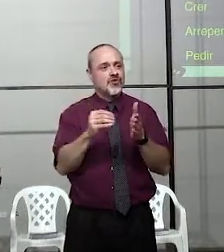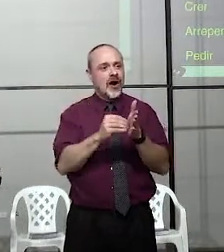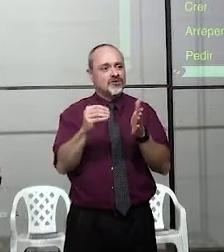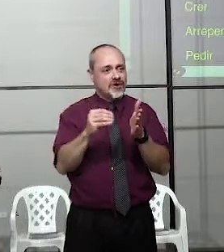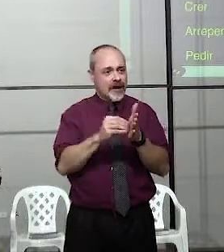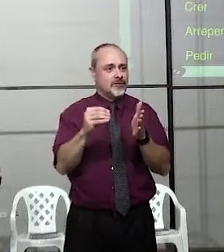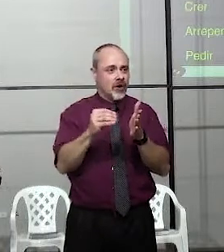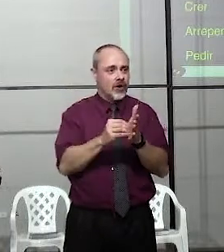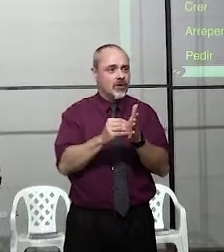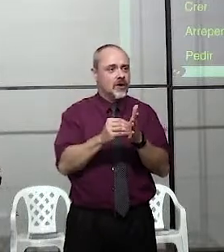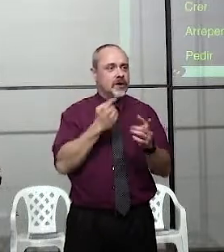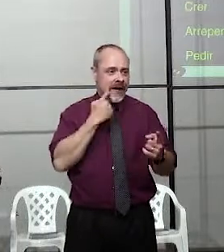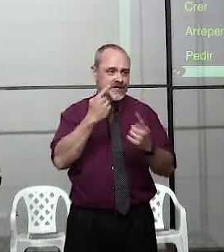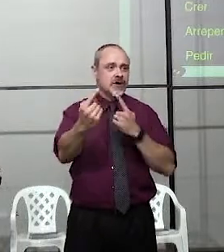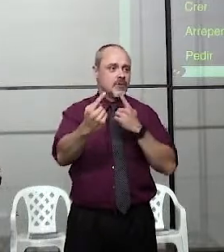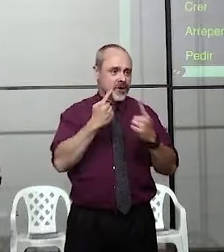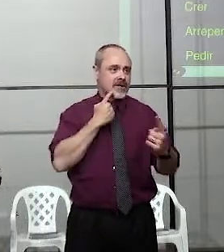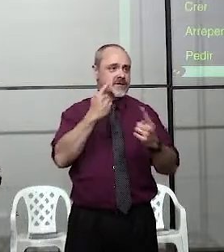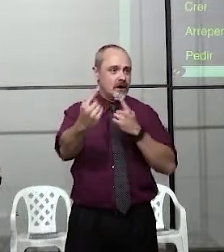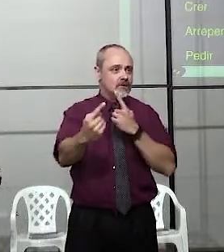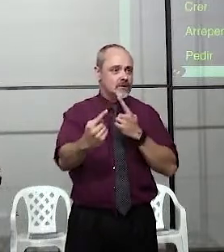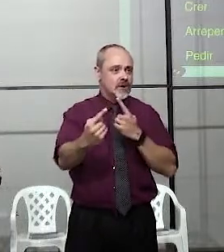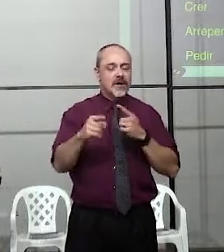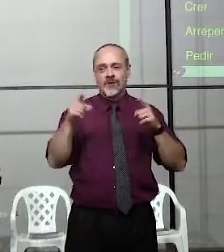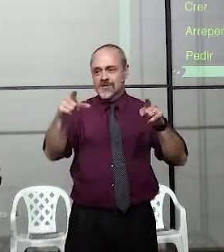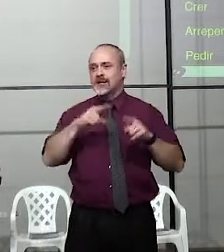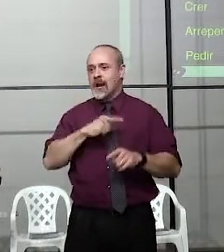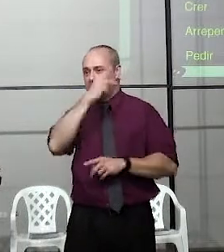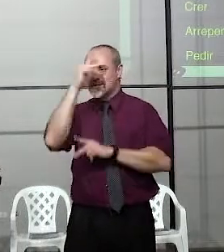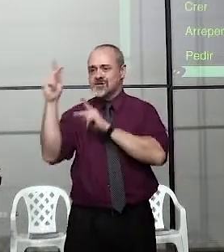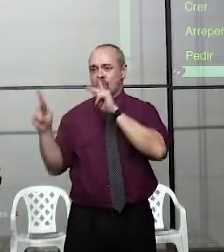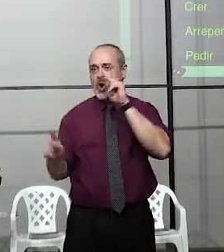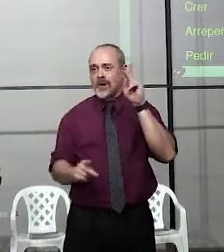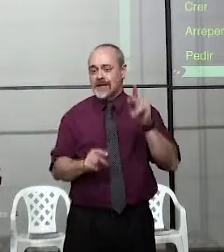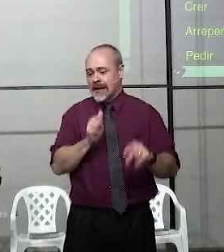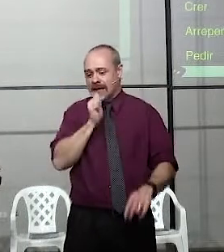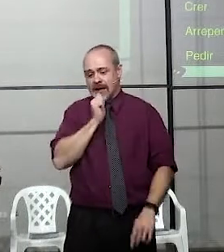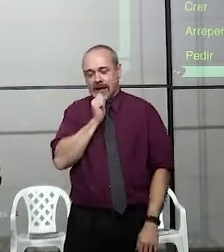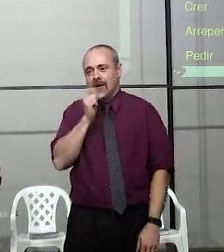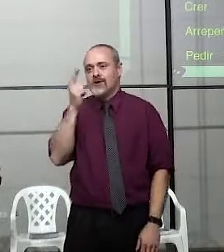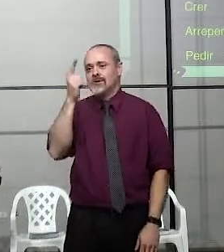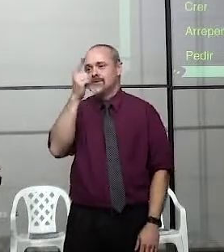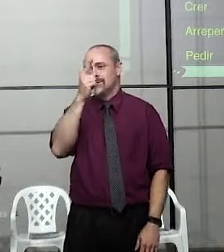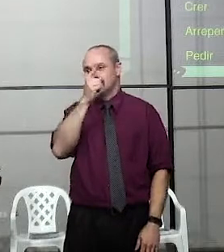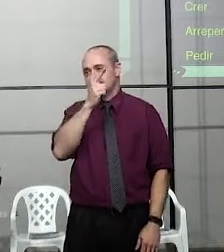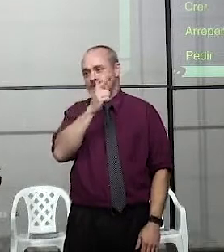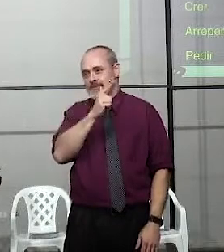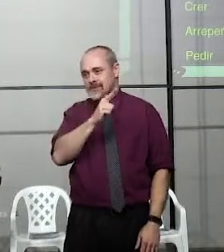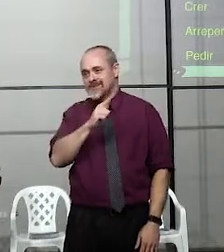estamos faltando essa comunicação. Que você tem pessoas ainda não